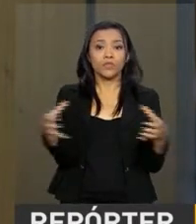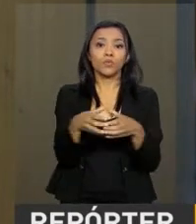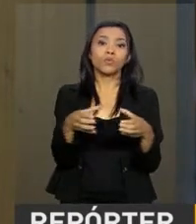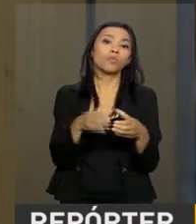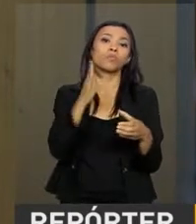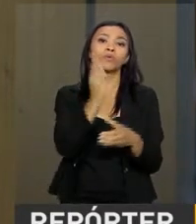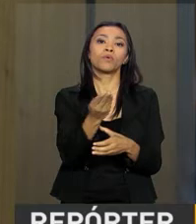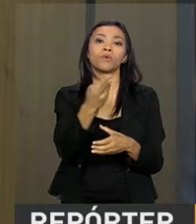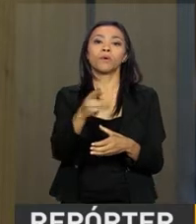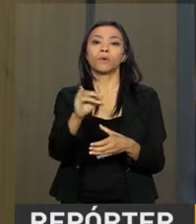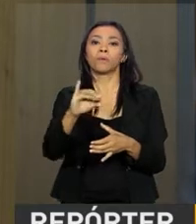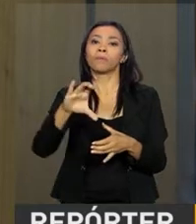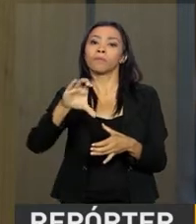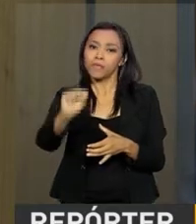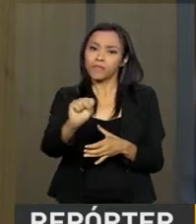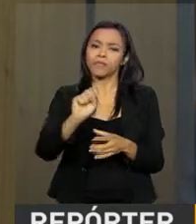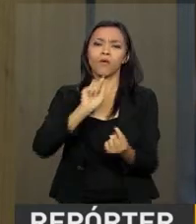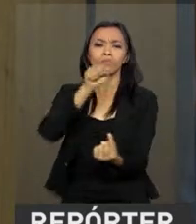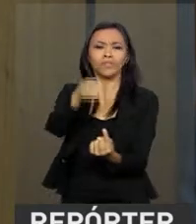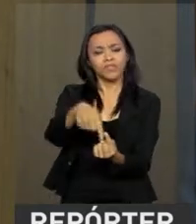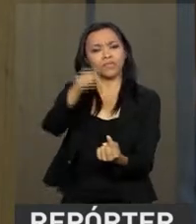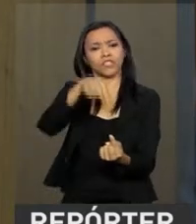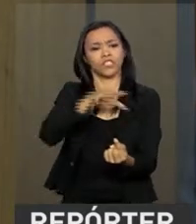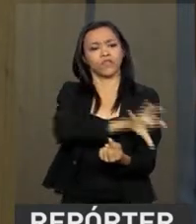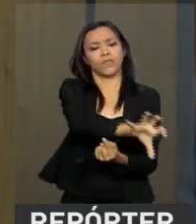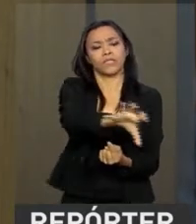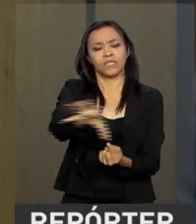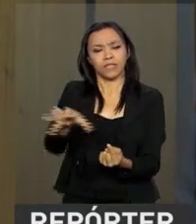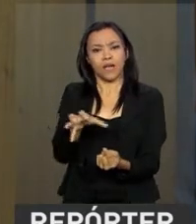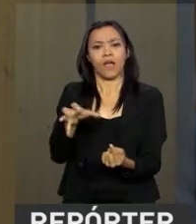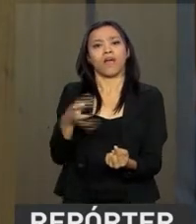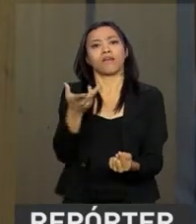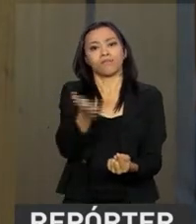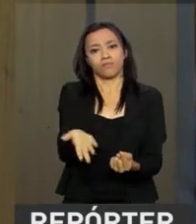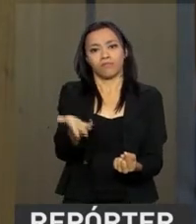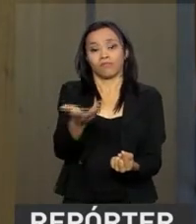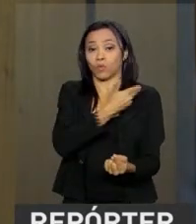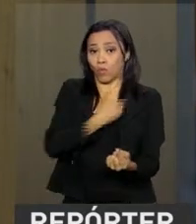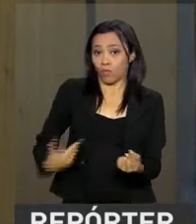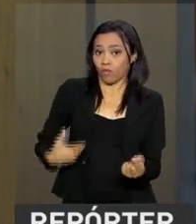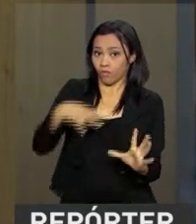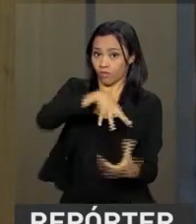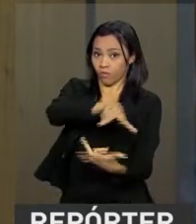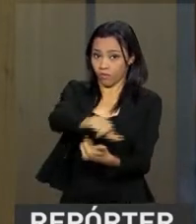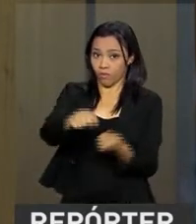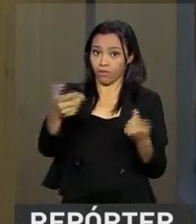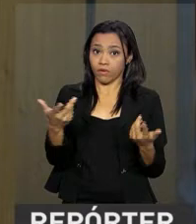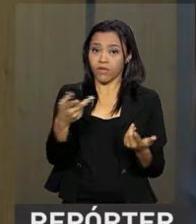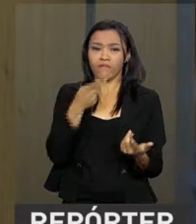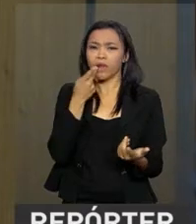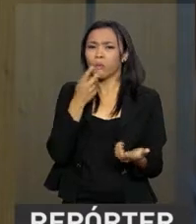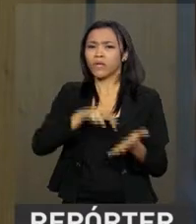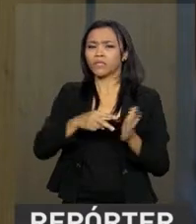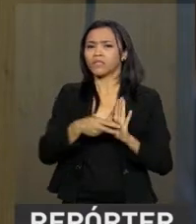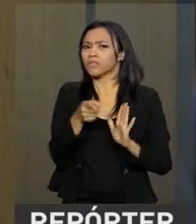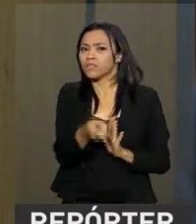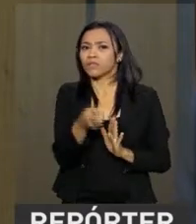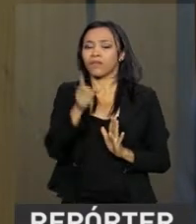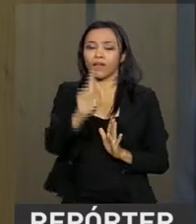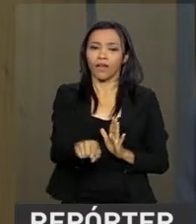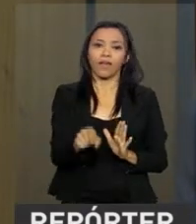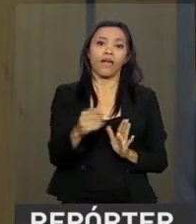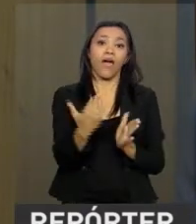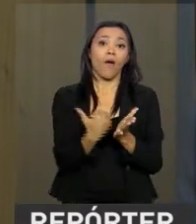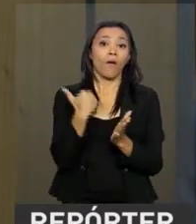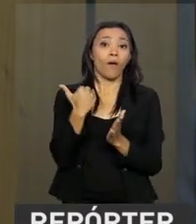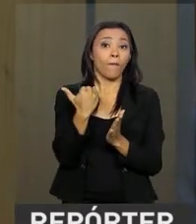com o objetivo de influenciar a governança global querendo dizer com isso aumentar a a